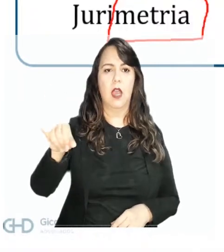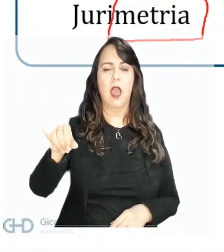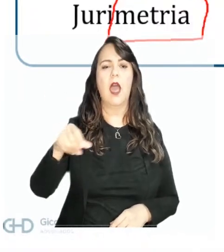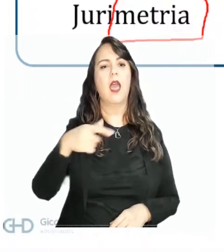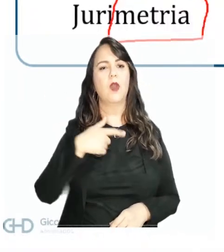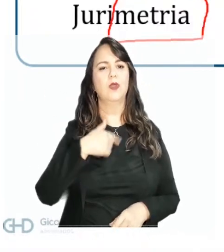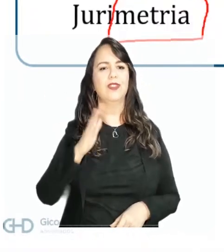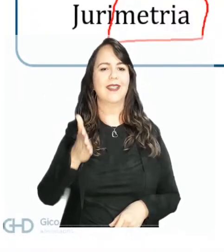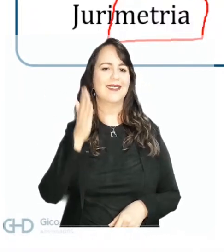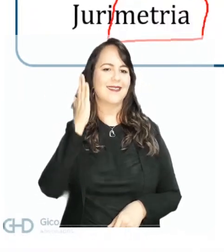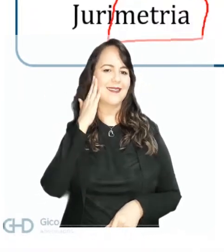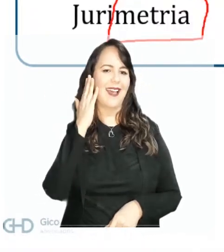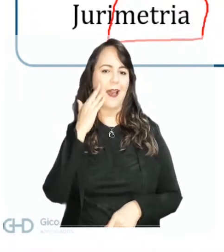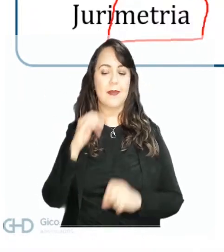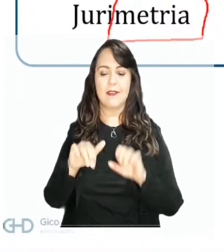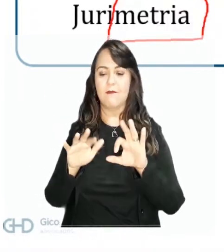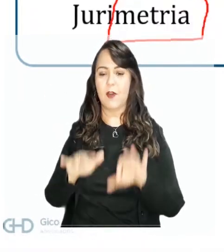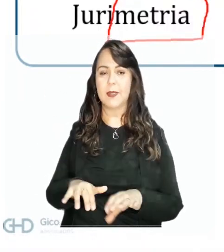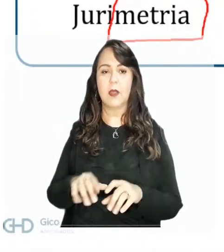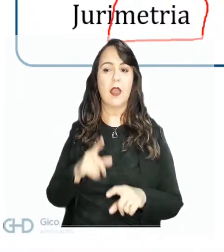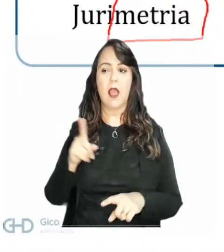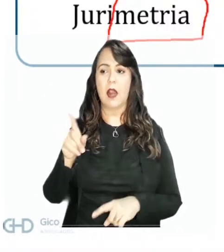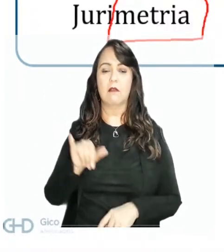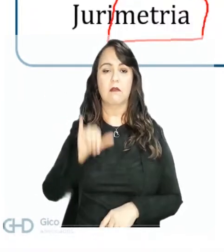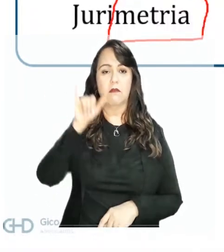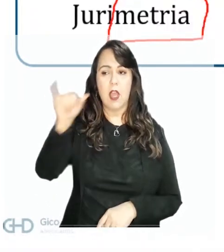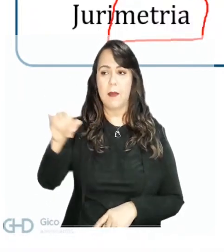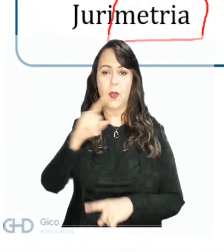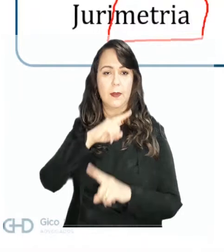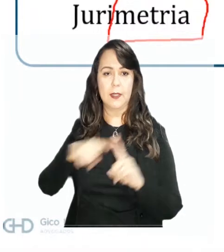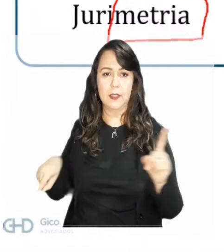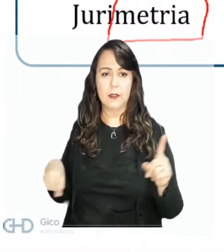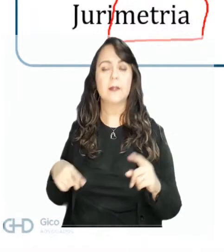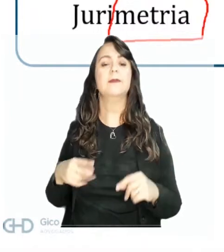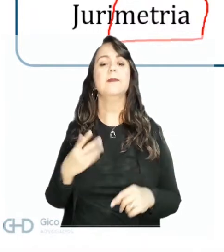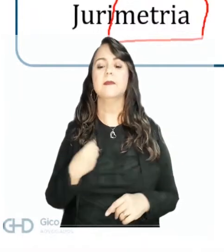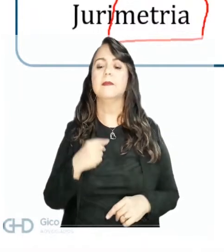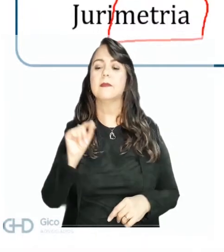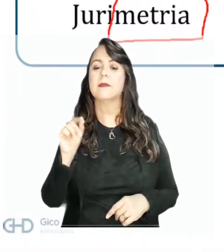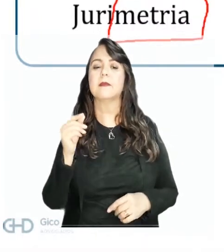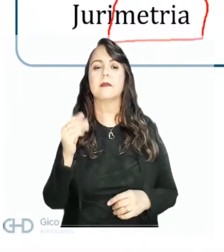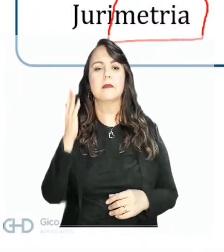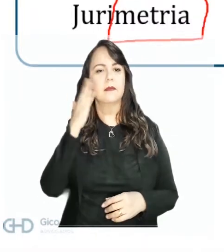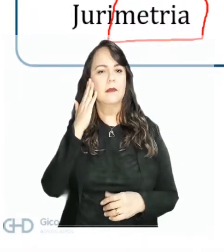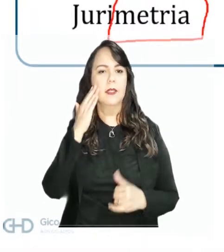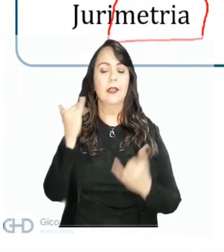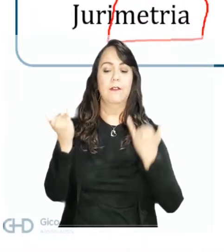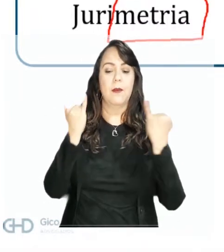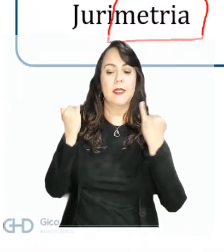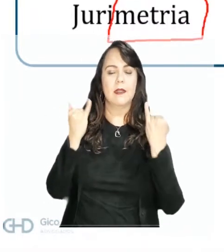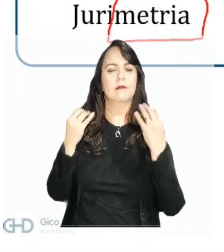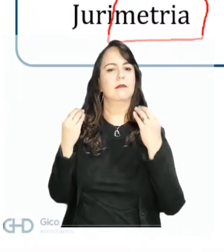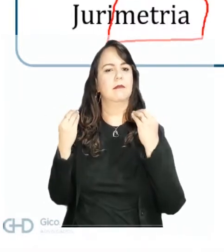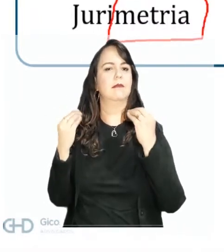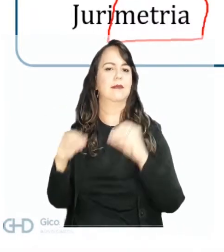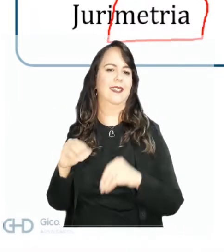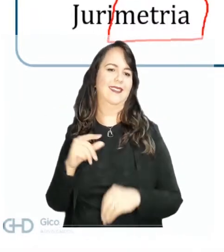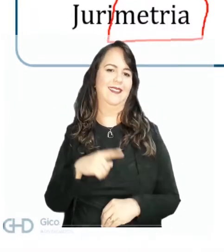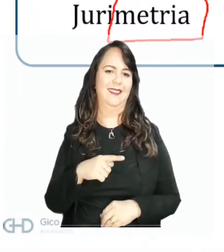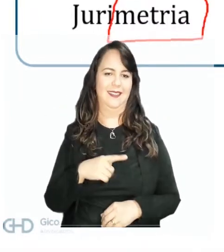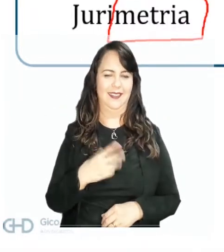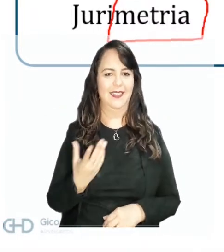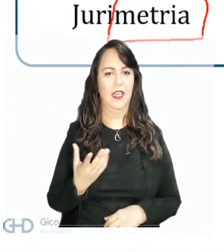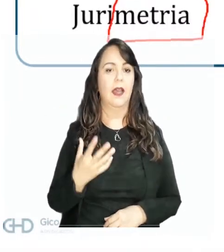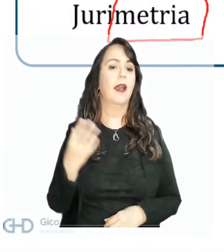a inteligência artificial ela não teria tomado a decisão, mas ela teria identificado a formação da tendência usando a data science, dizendo, olha,